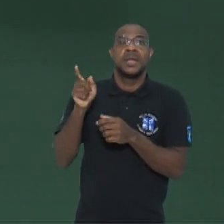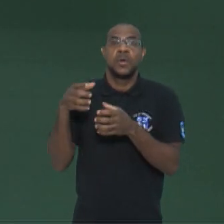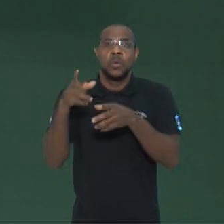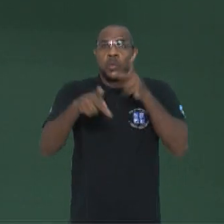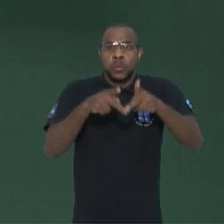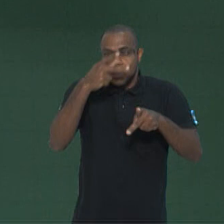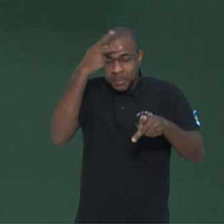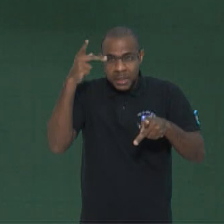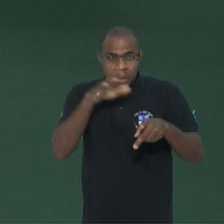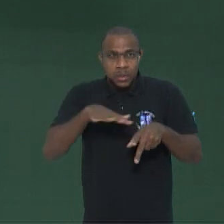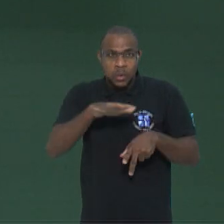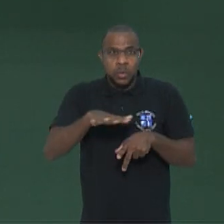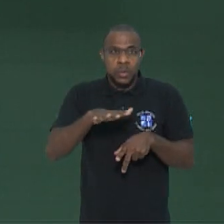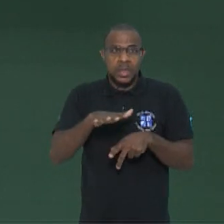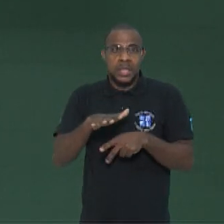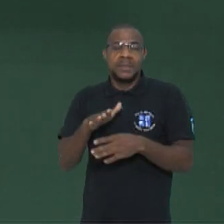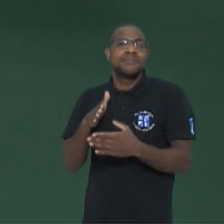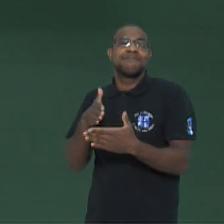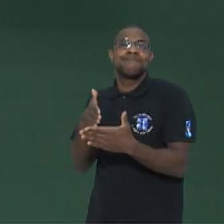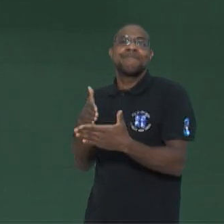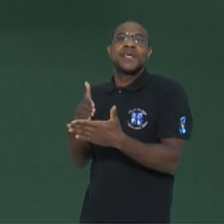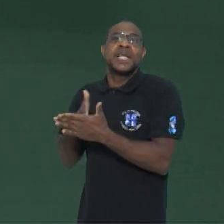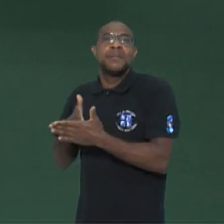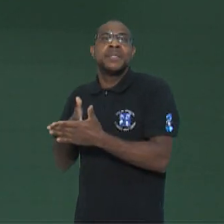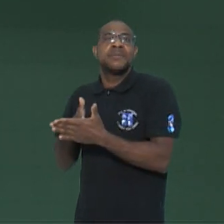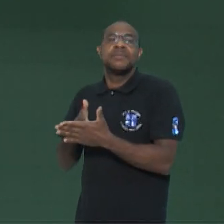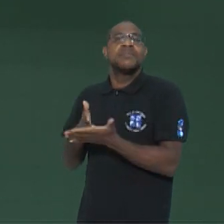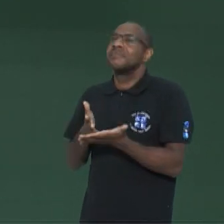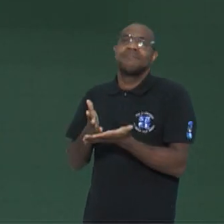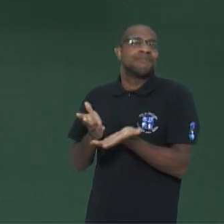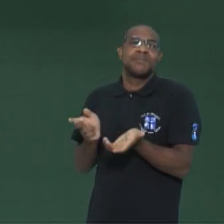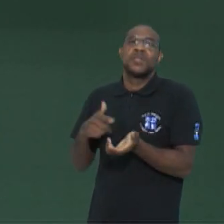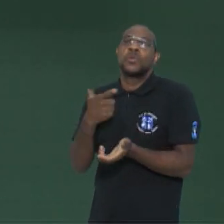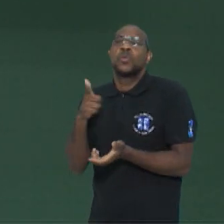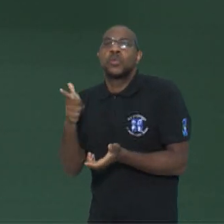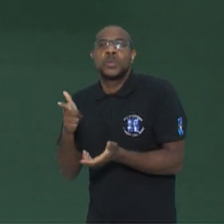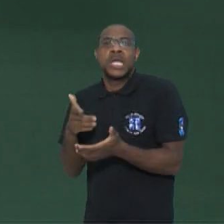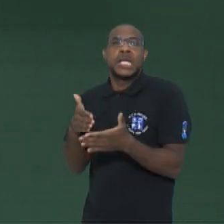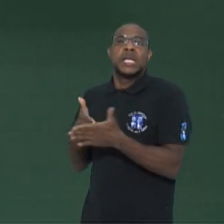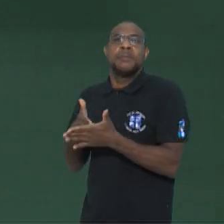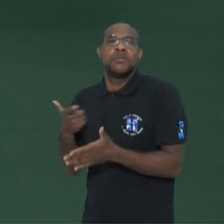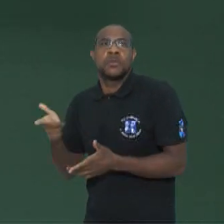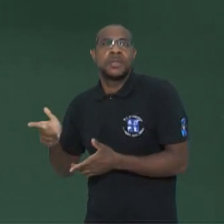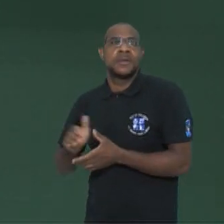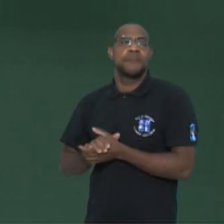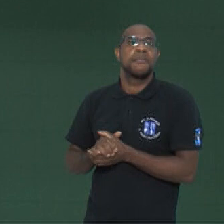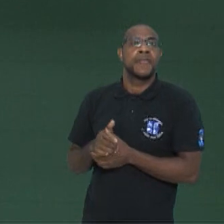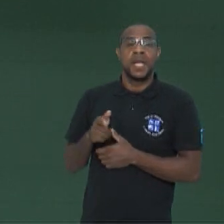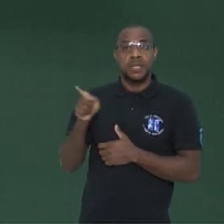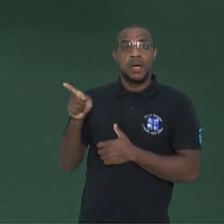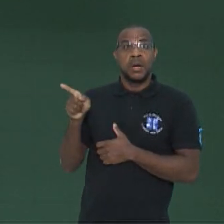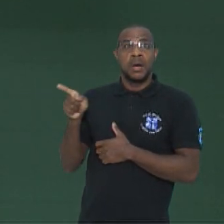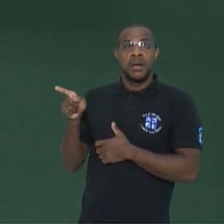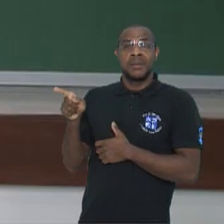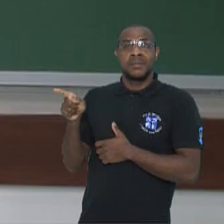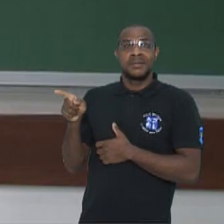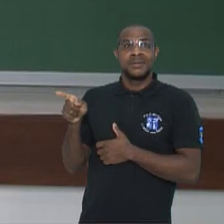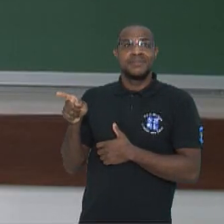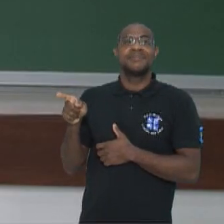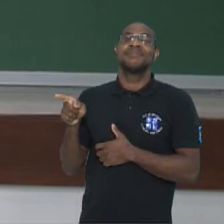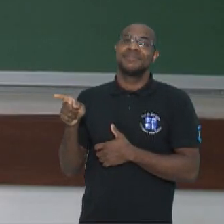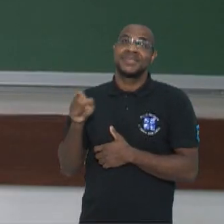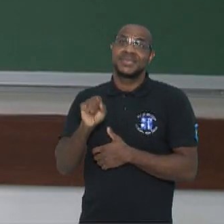não colocar de torcedores, concordam comigo? Por quê? Porque se é multidão, eu já estou falando